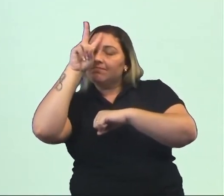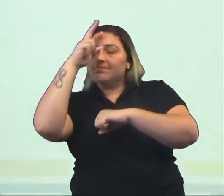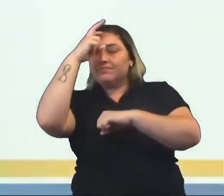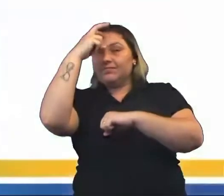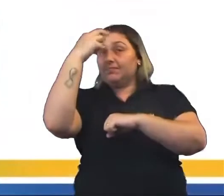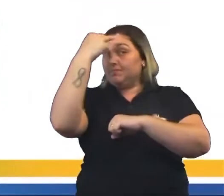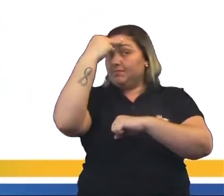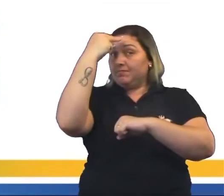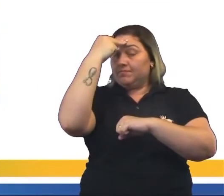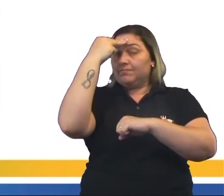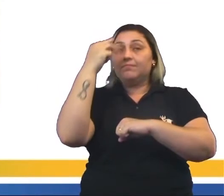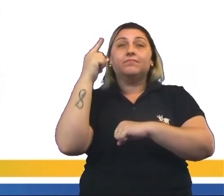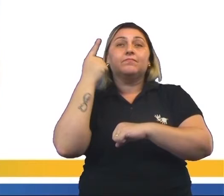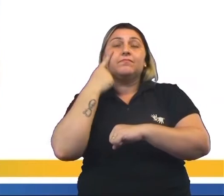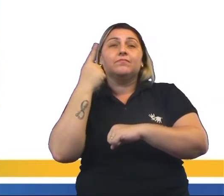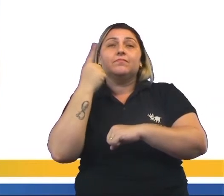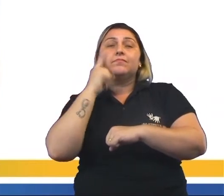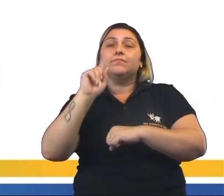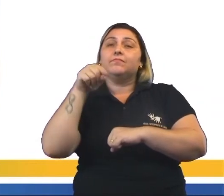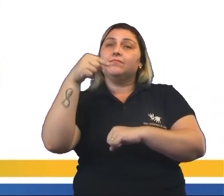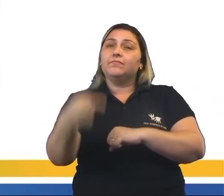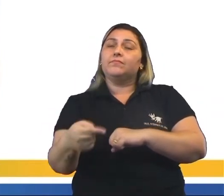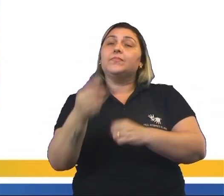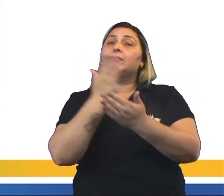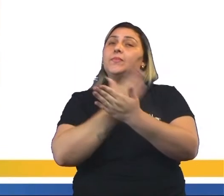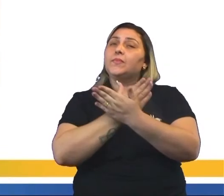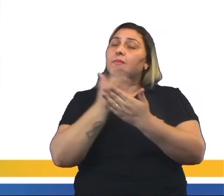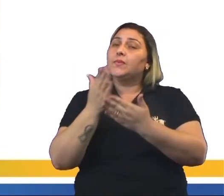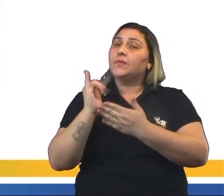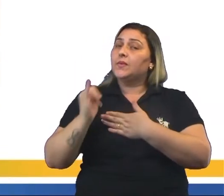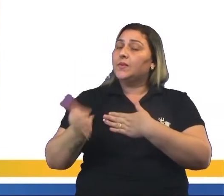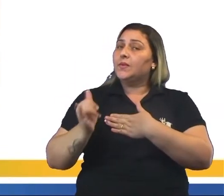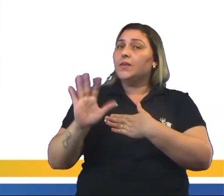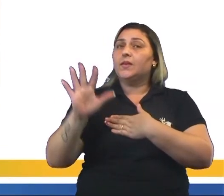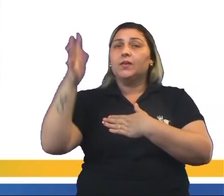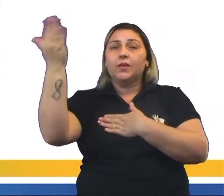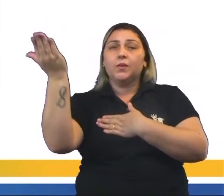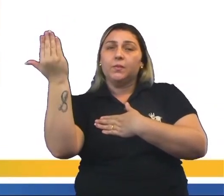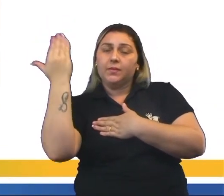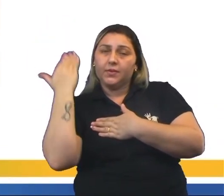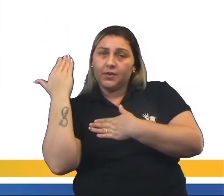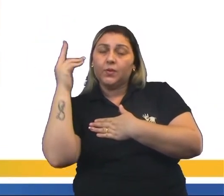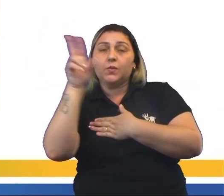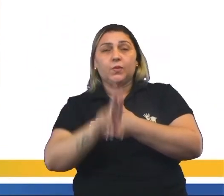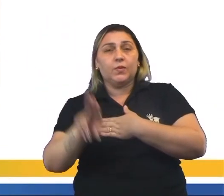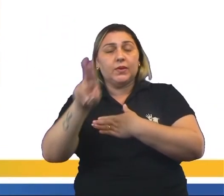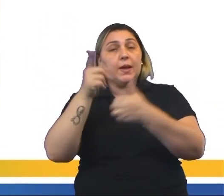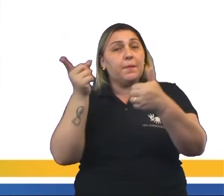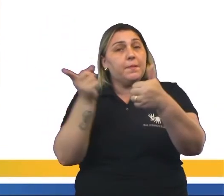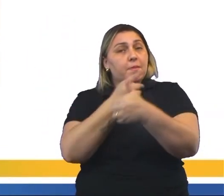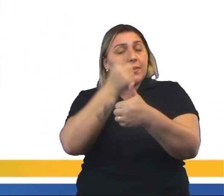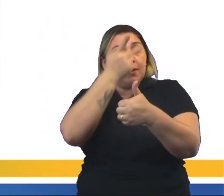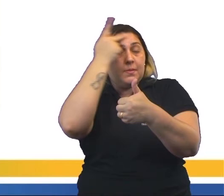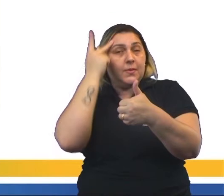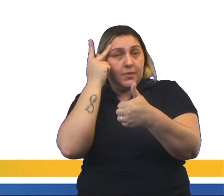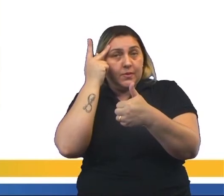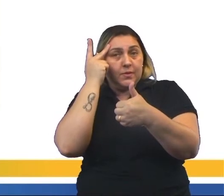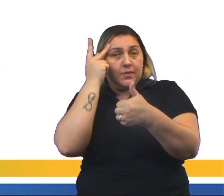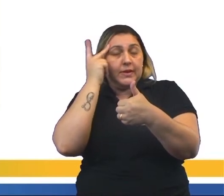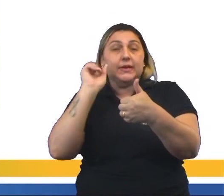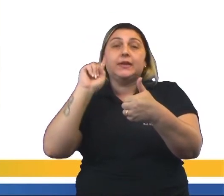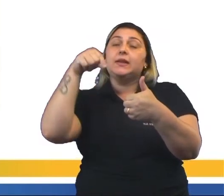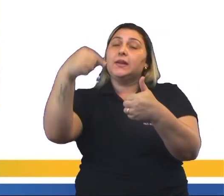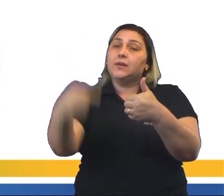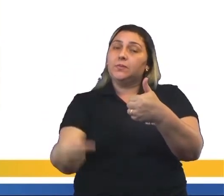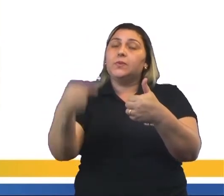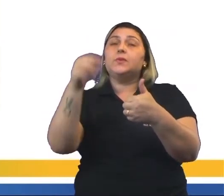memórias. Olhem só. Logo depois, começa a narrar os fatos no passado usando a primeira pessoa. Logo,